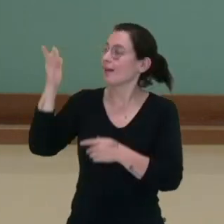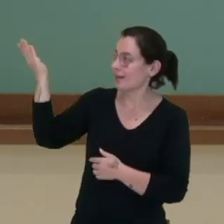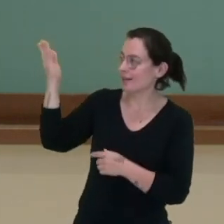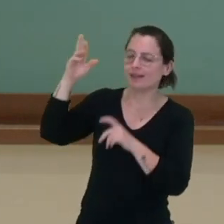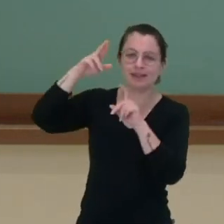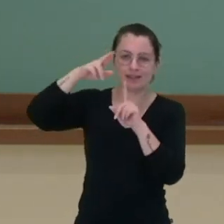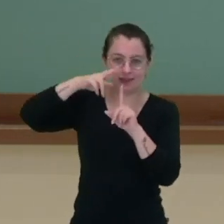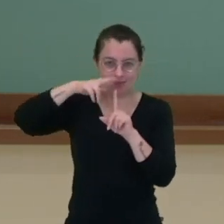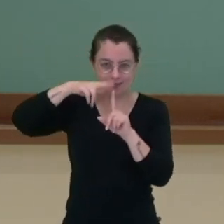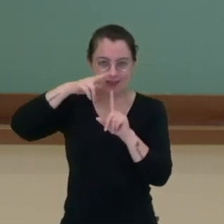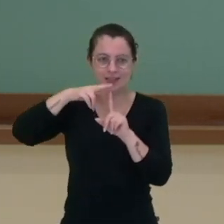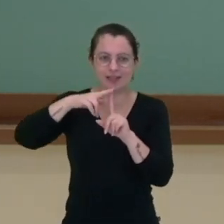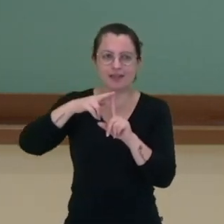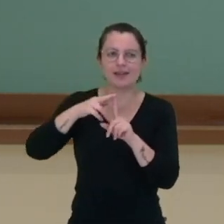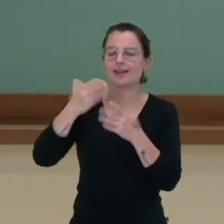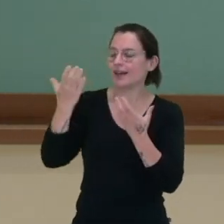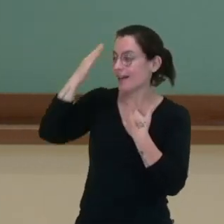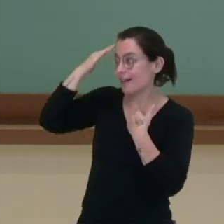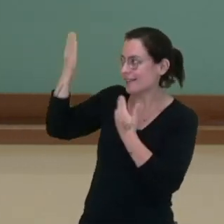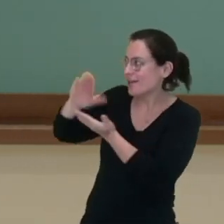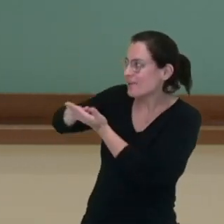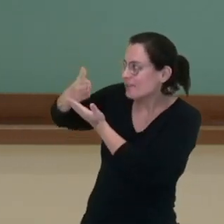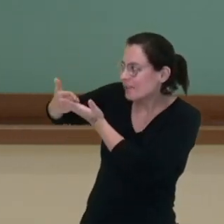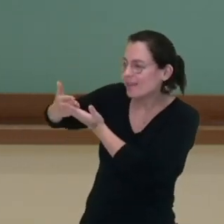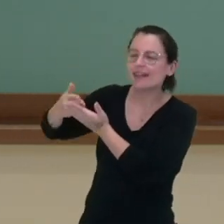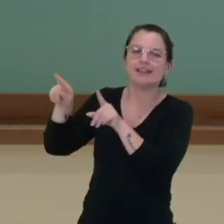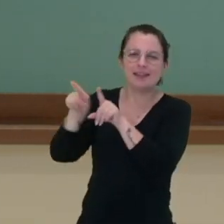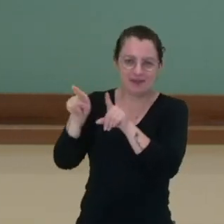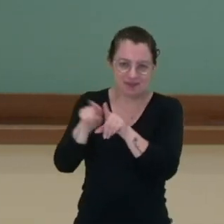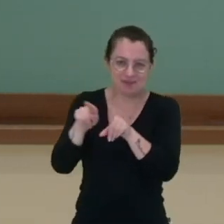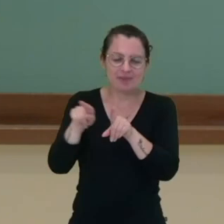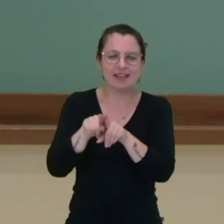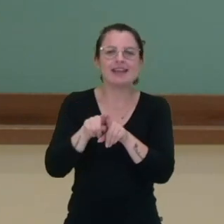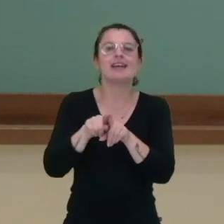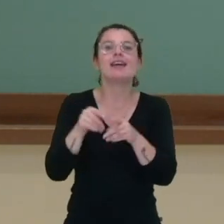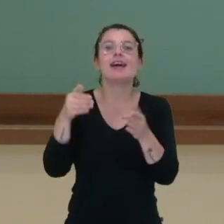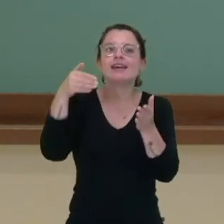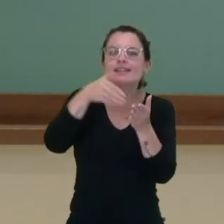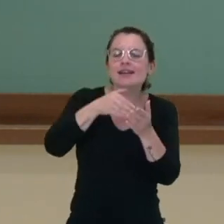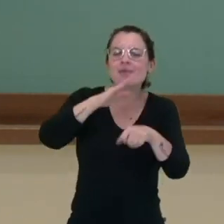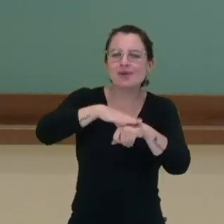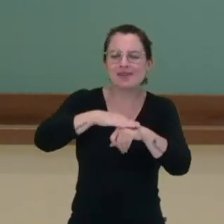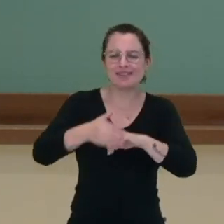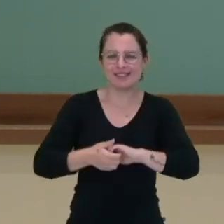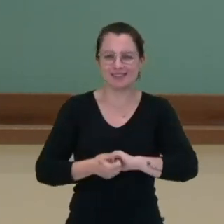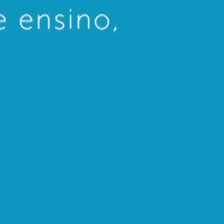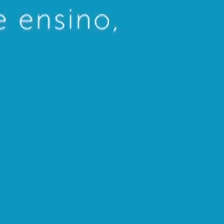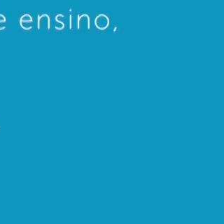presença, agradeço a Bia, nossa intérprete. Fiquem bem, se cuidem, até a próxima.